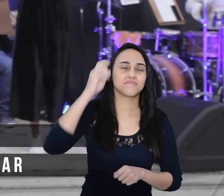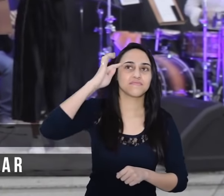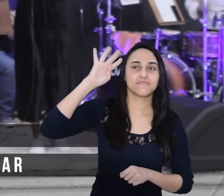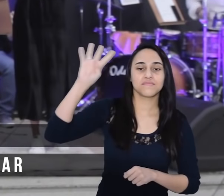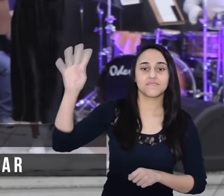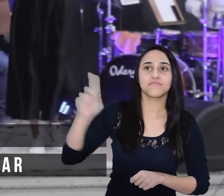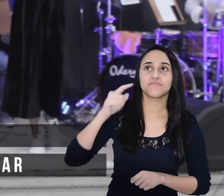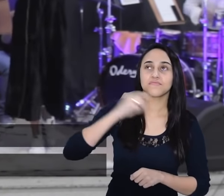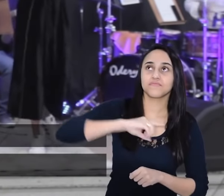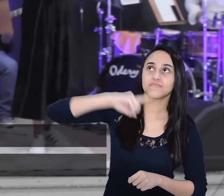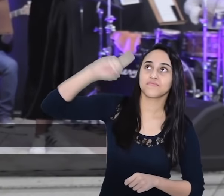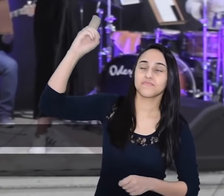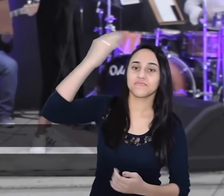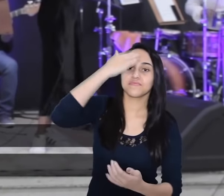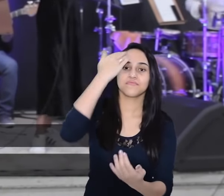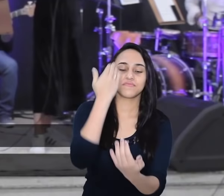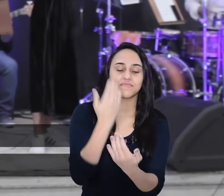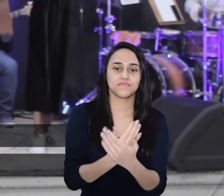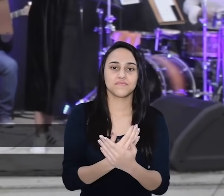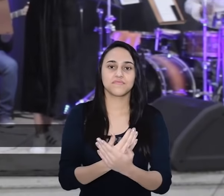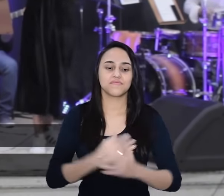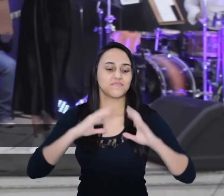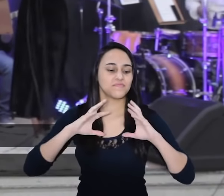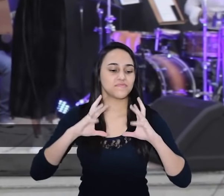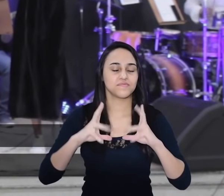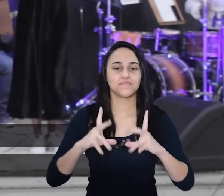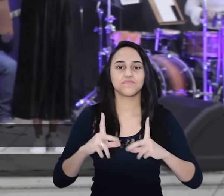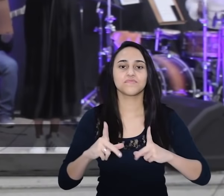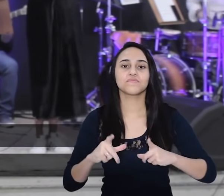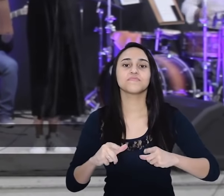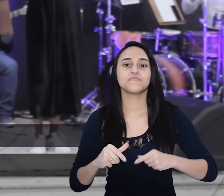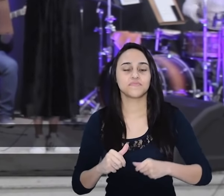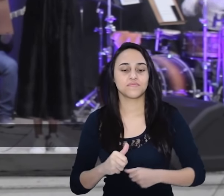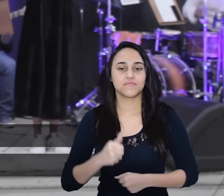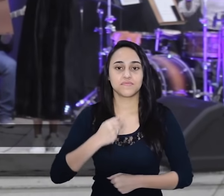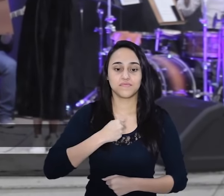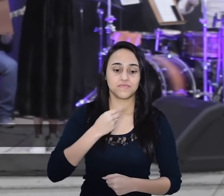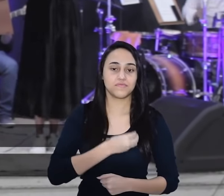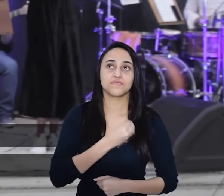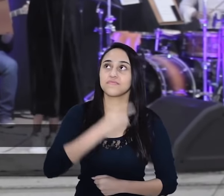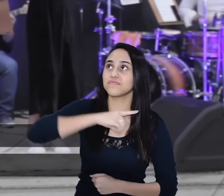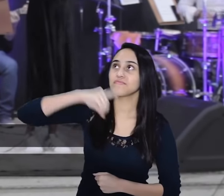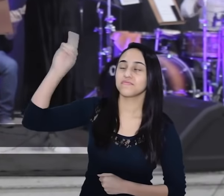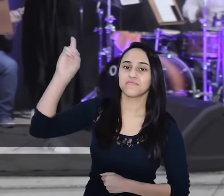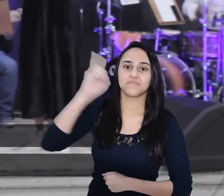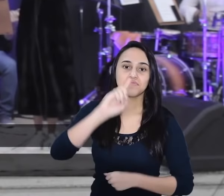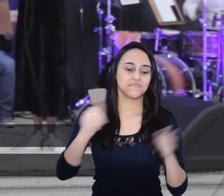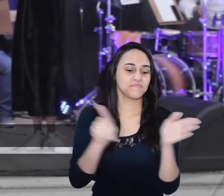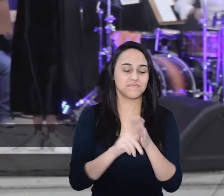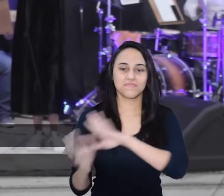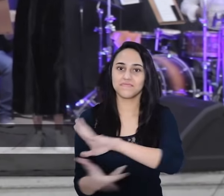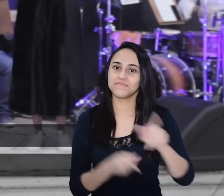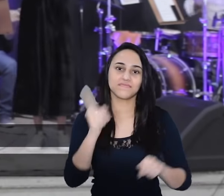podia imaginar. Você acreditou que isso é tudo. Só vivo pra você.